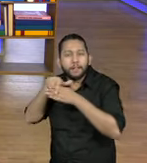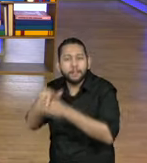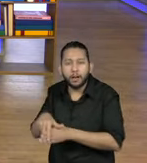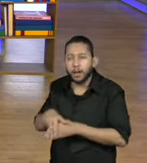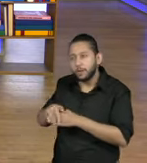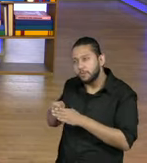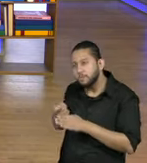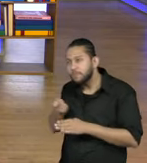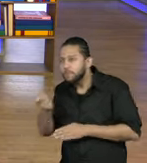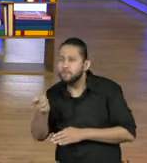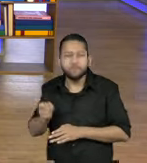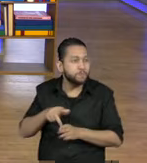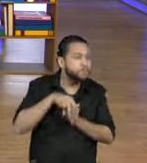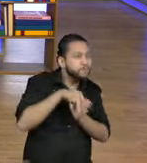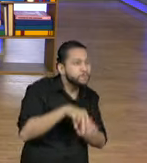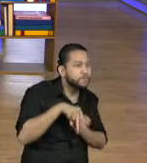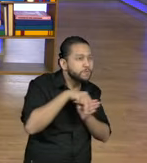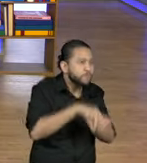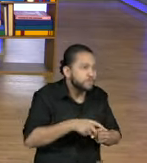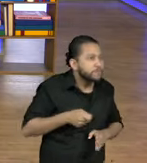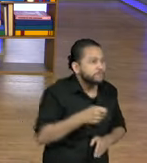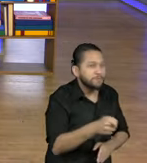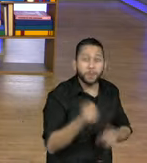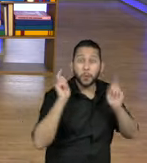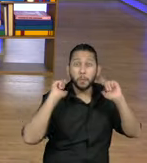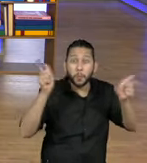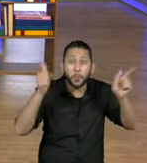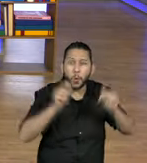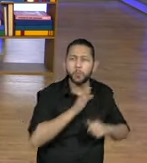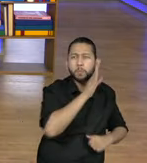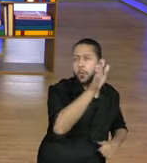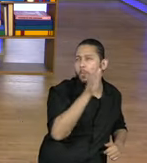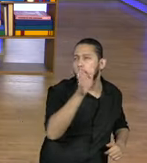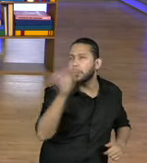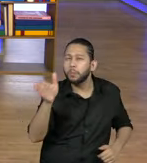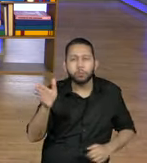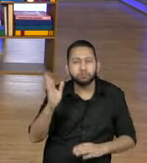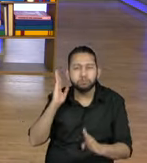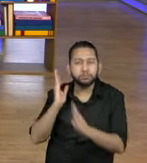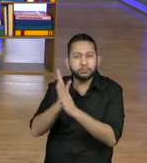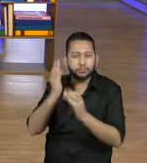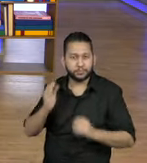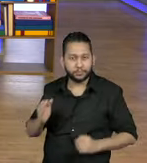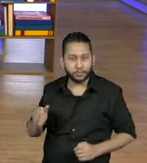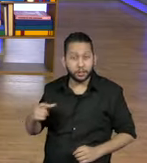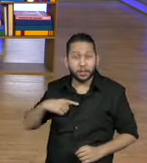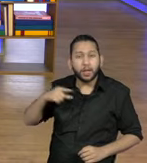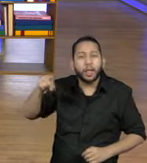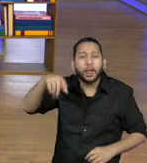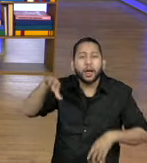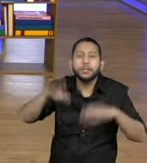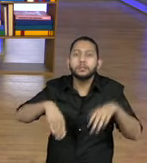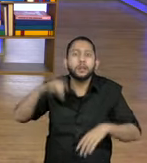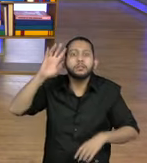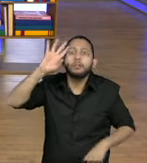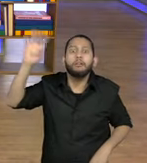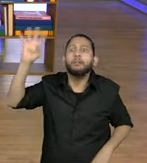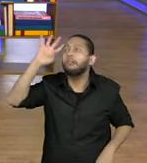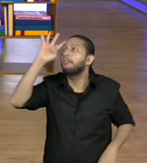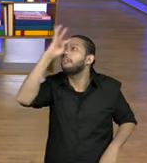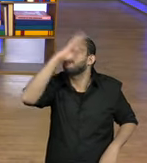se lança em diversas aventuras. Em meio aos seus devaneios,